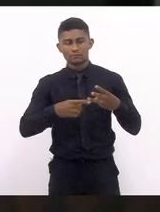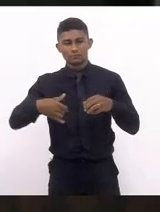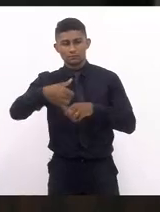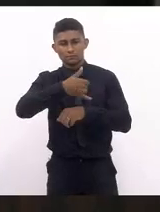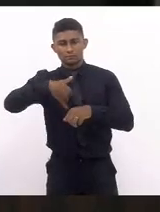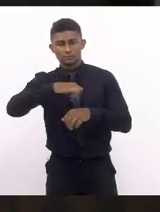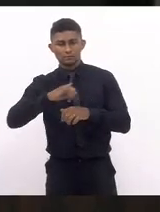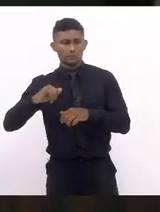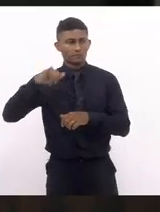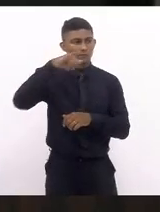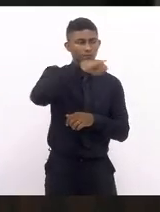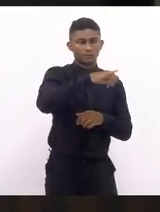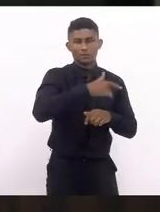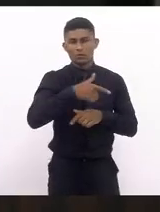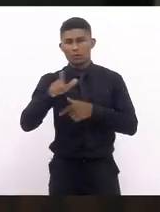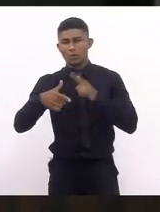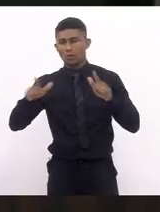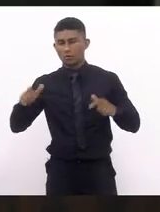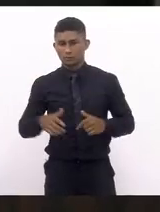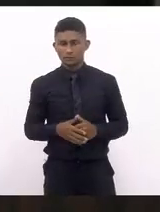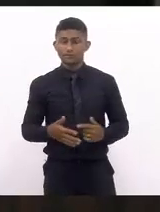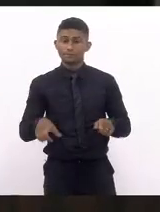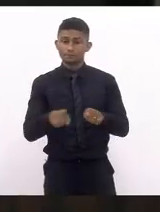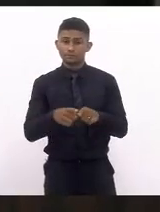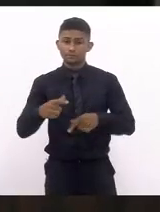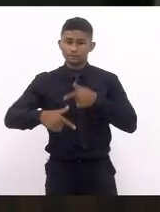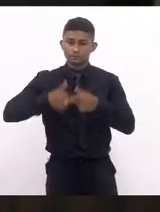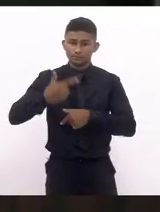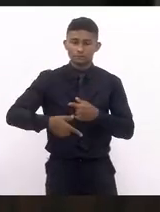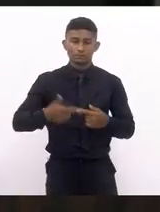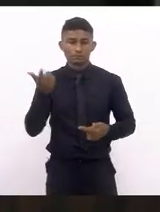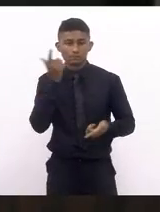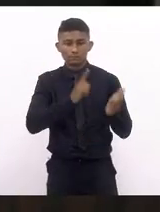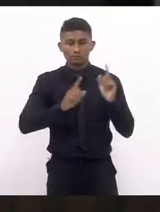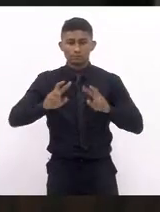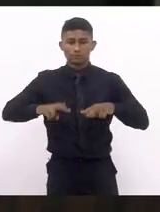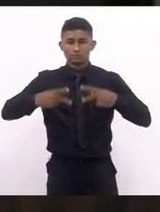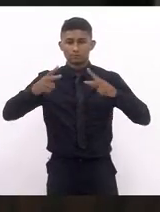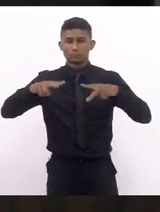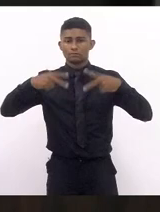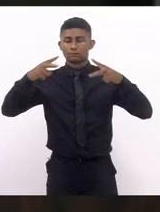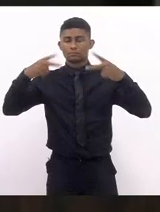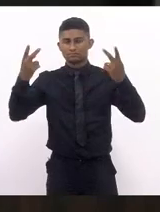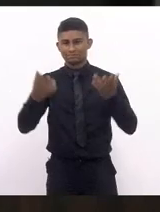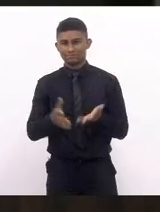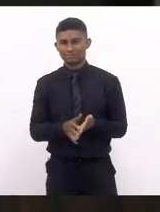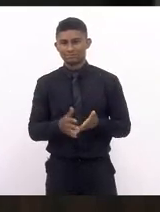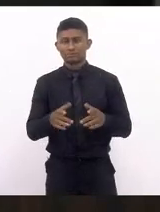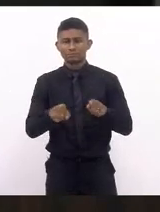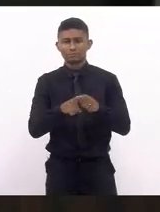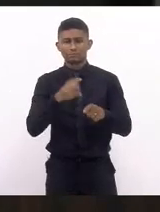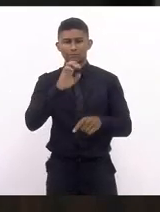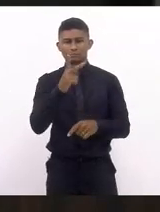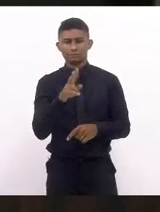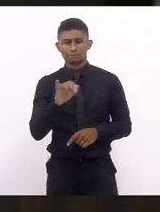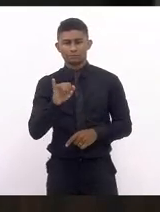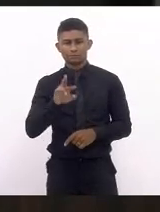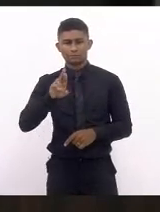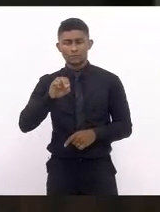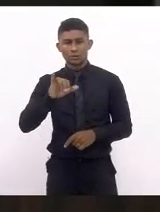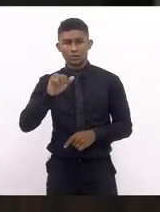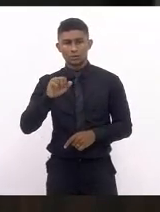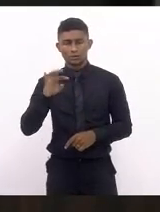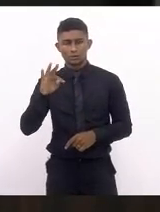aviação e tantos outros também trabalham Pau para aumentar arrecadação do Estado instalamos a CPI dos olhos e antes